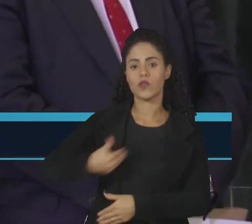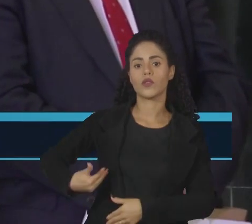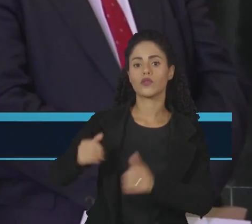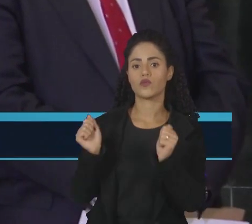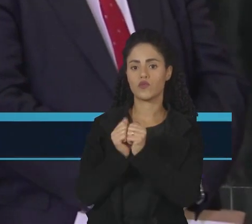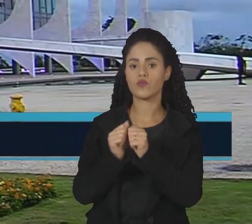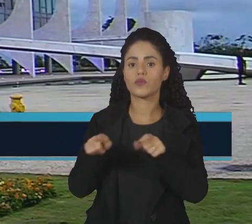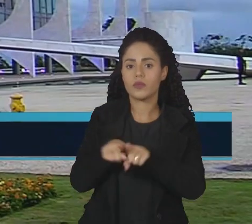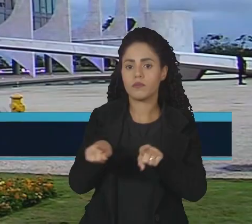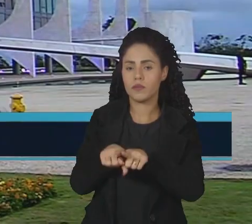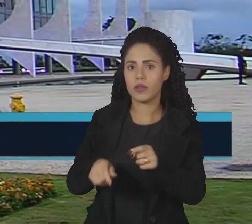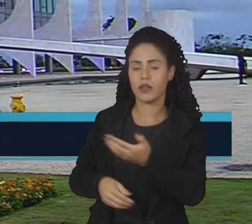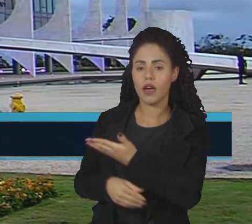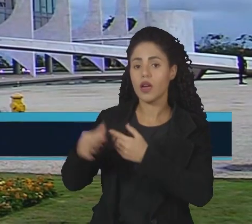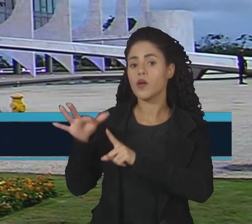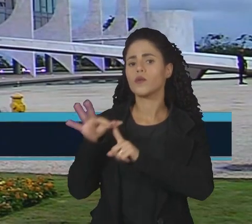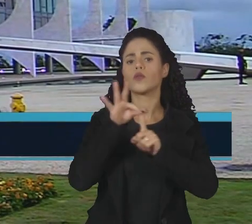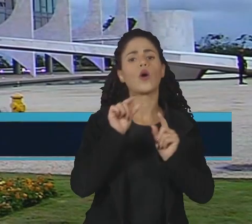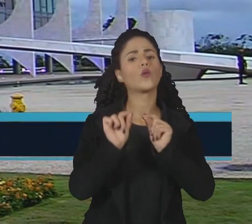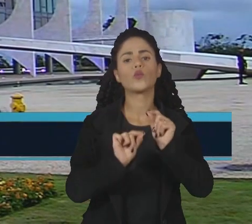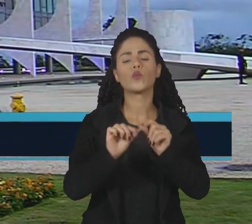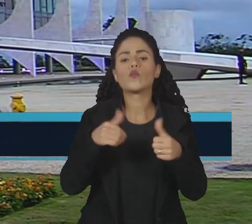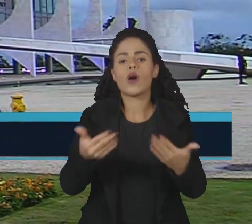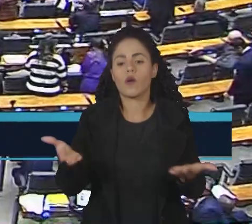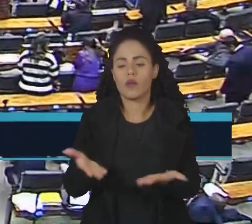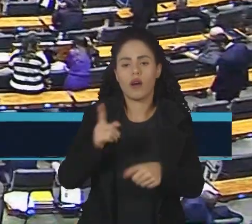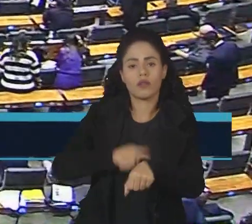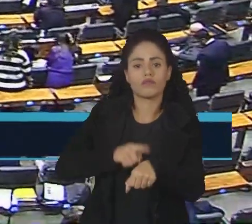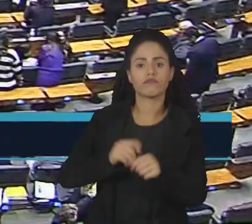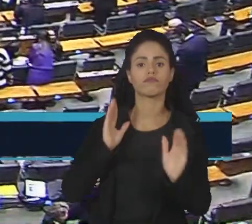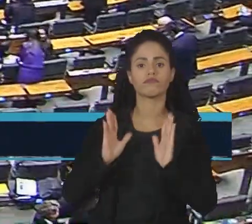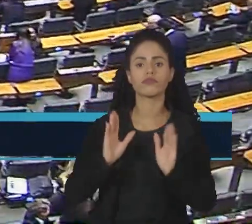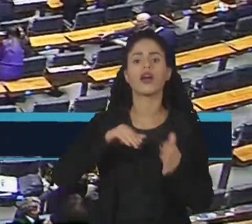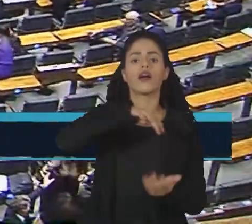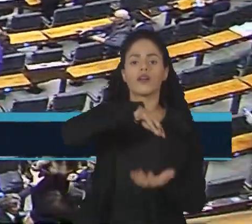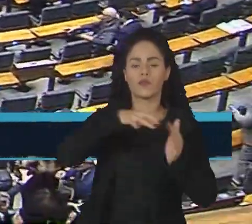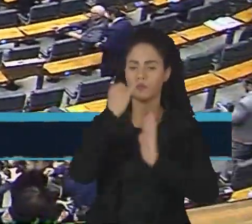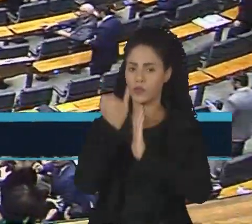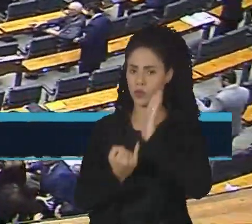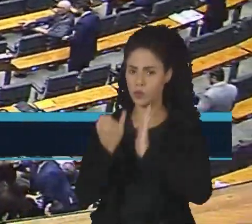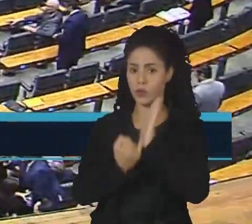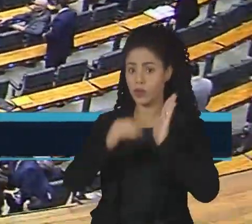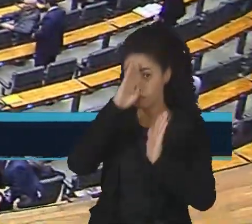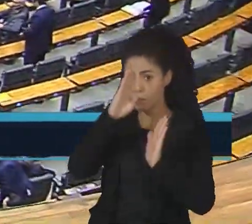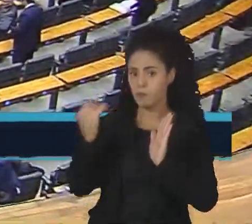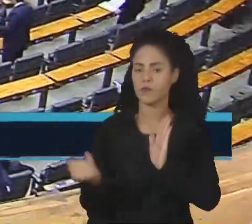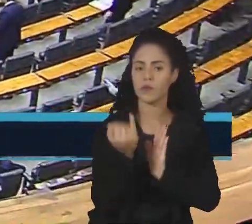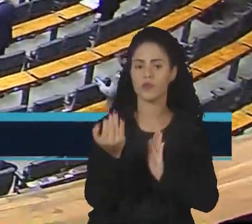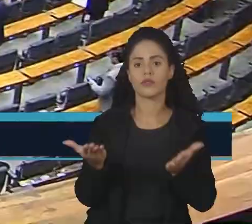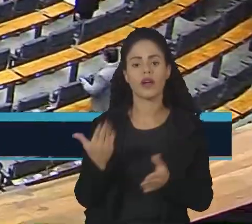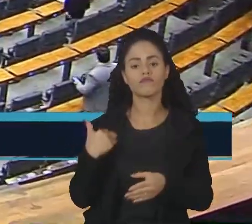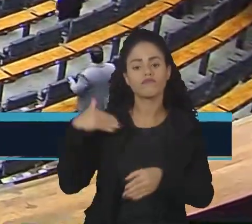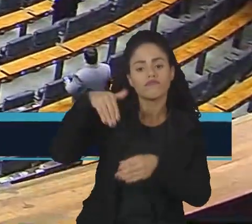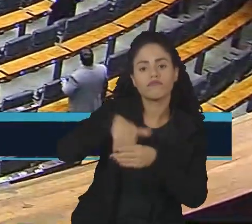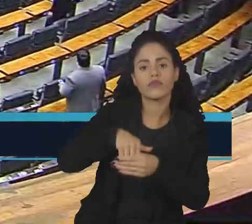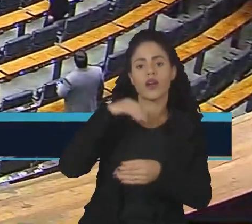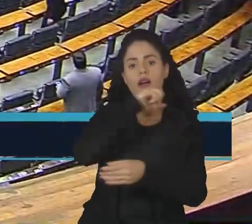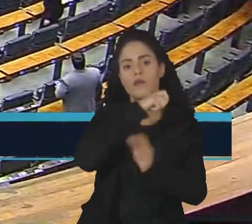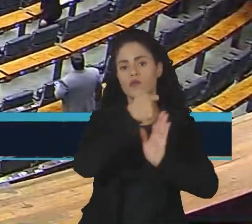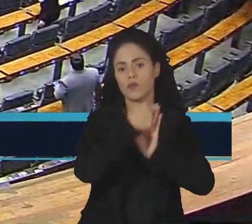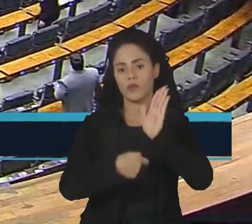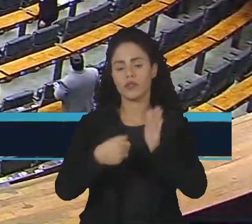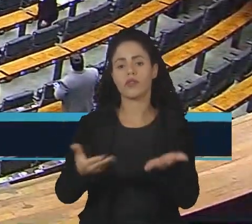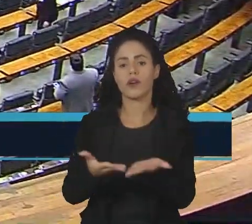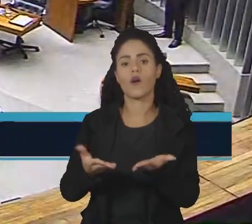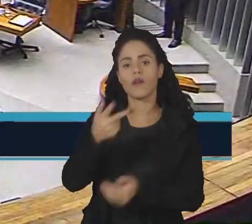Congresso Nacional. A prioridade do governo, neste momento, é a reforma tributária. O esforço é levar para votação na Câmara, já